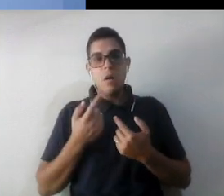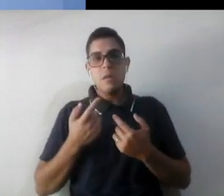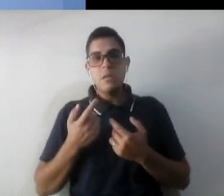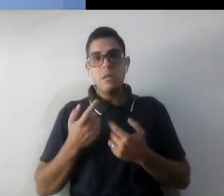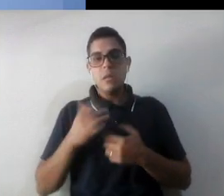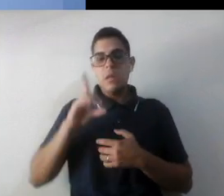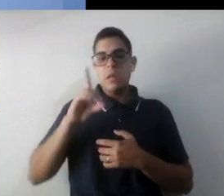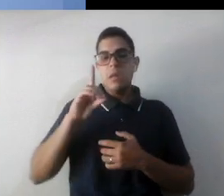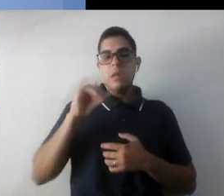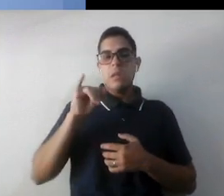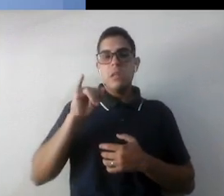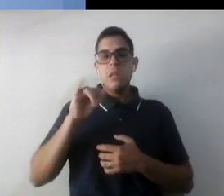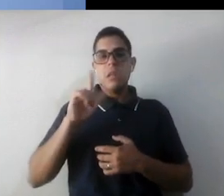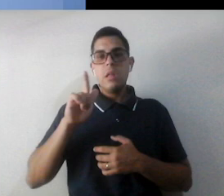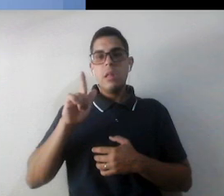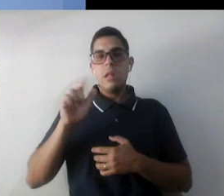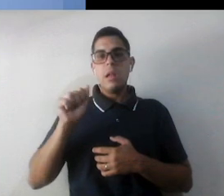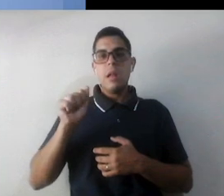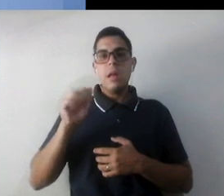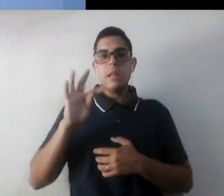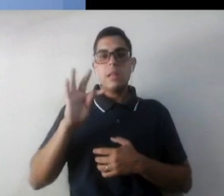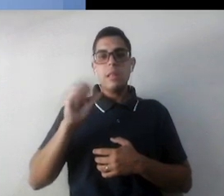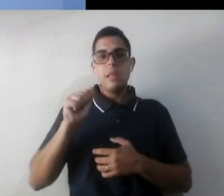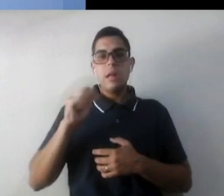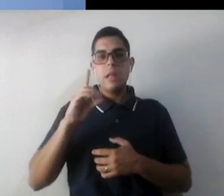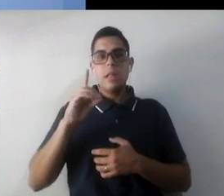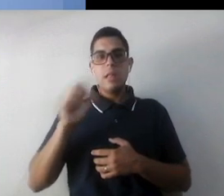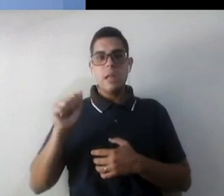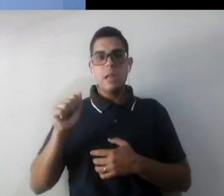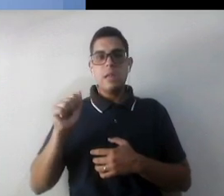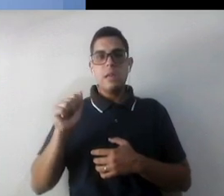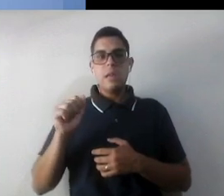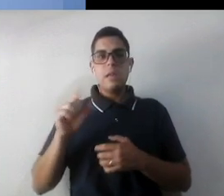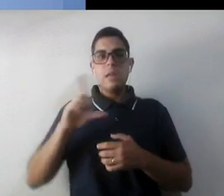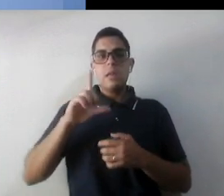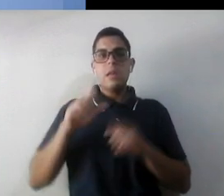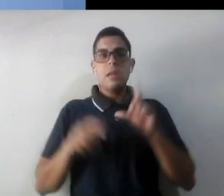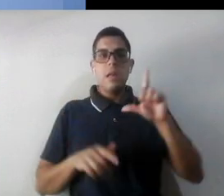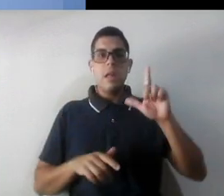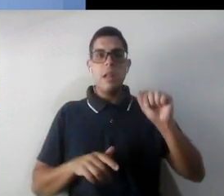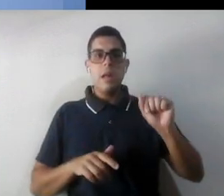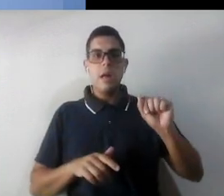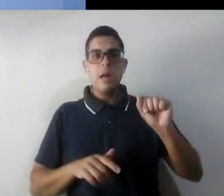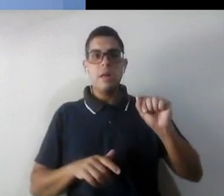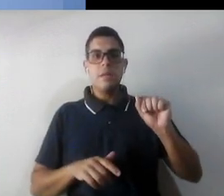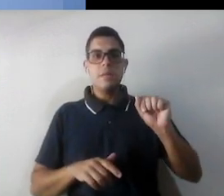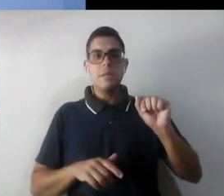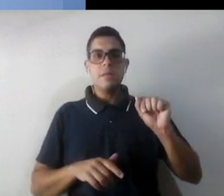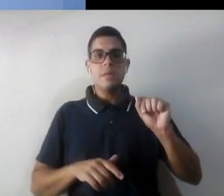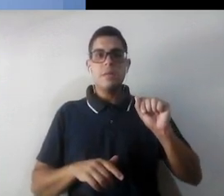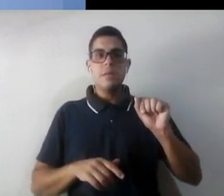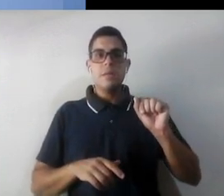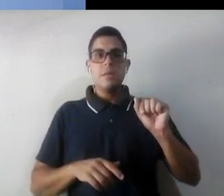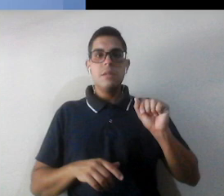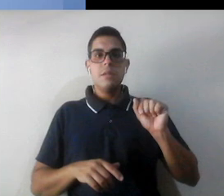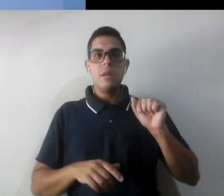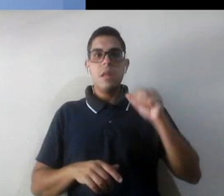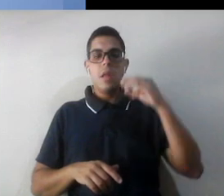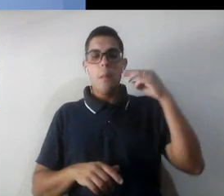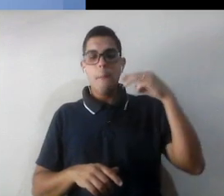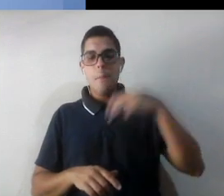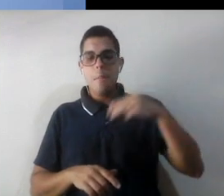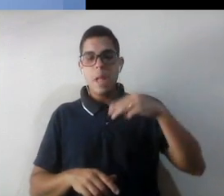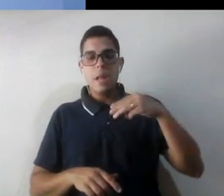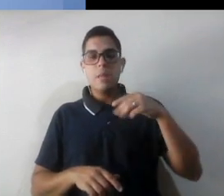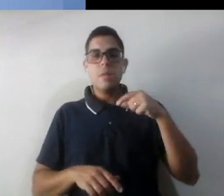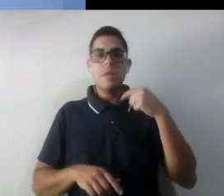então eu tenho que diminuir esse valor do erro. Como foi dado em milímetros, eu tenho que transformar em metros. Então,